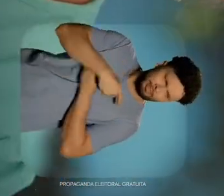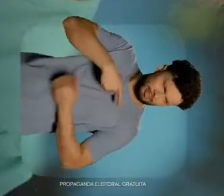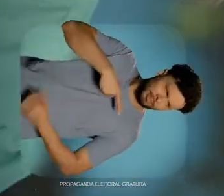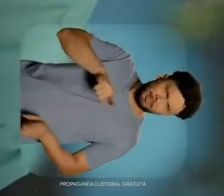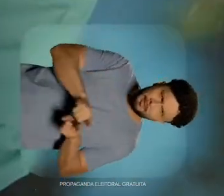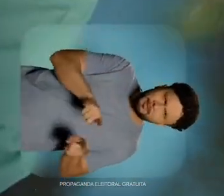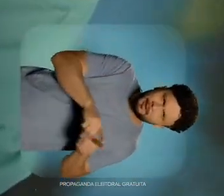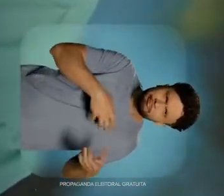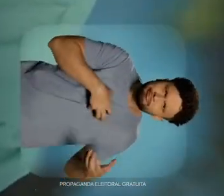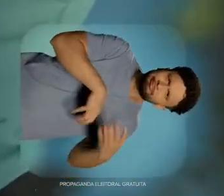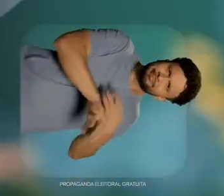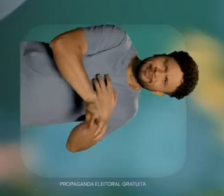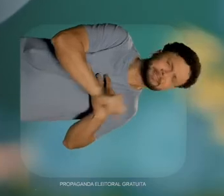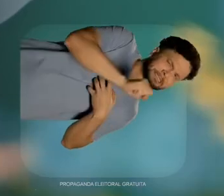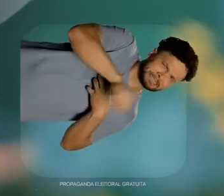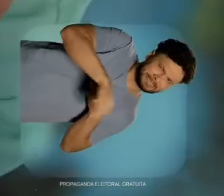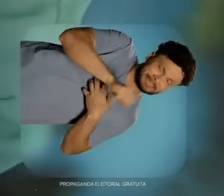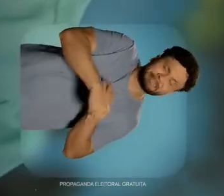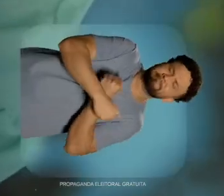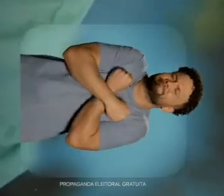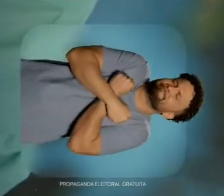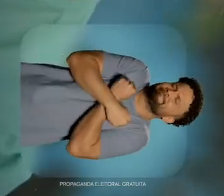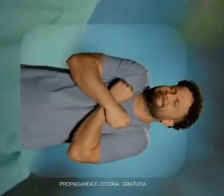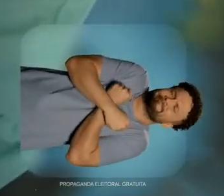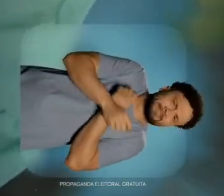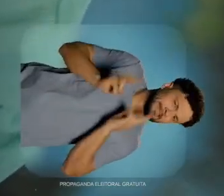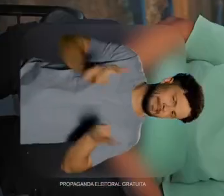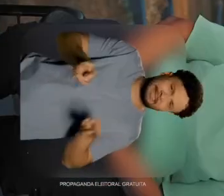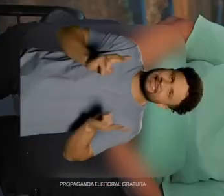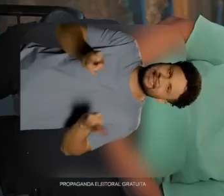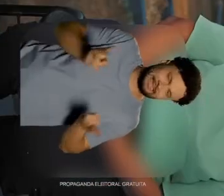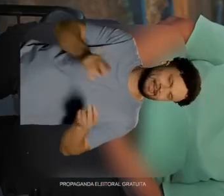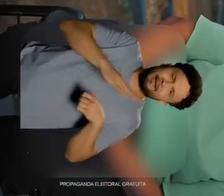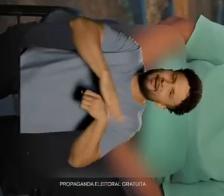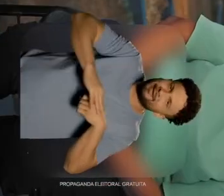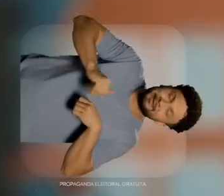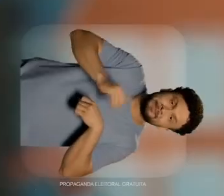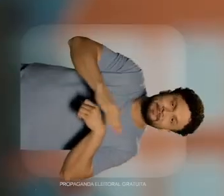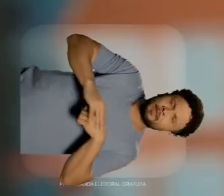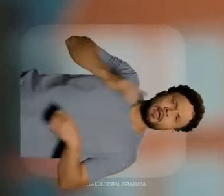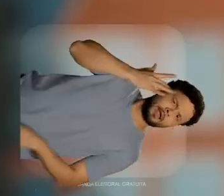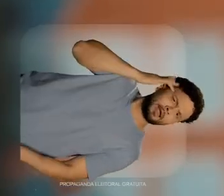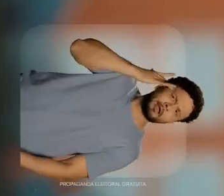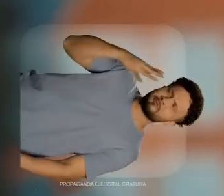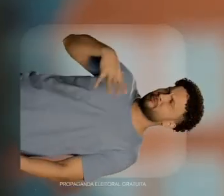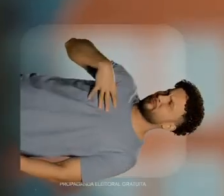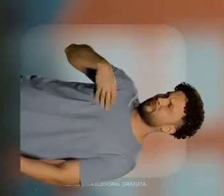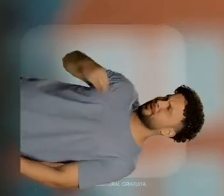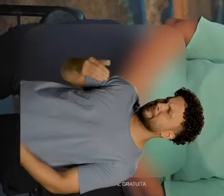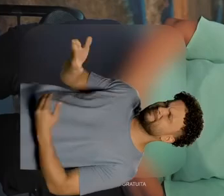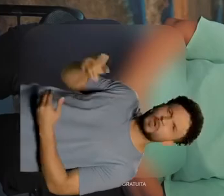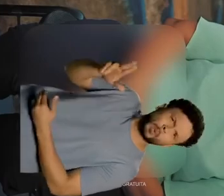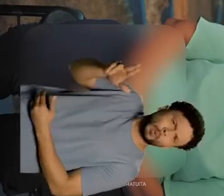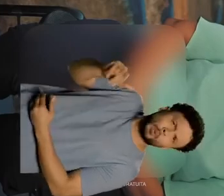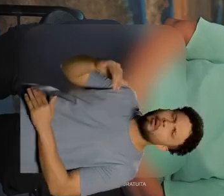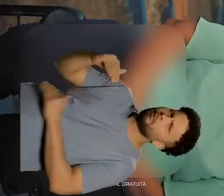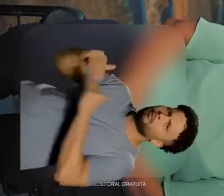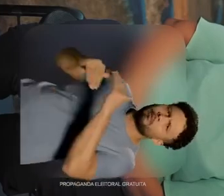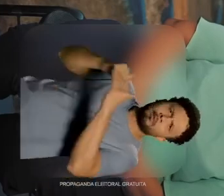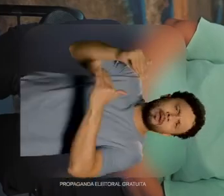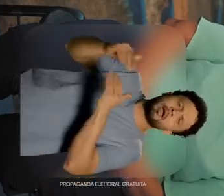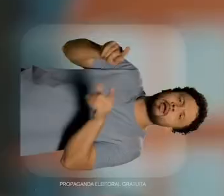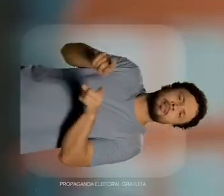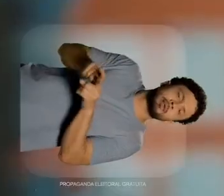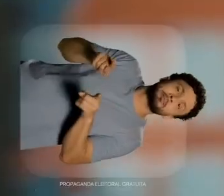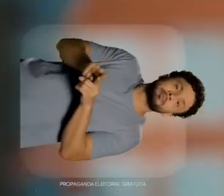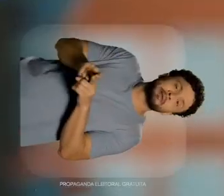afeto. Poxa, até demais, às vezes dá sufoca a gente com tanto abraço. Eu achava assim que o meu filho nunca ia evoluir. Eu achava que eu nunca